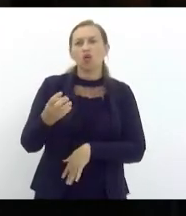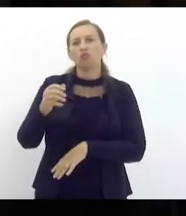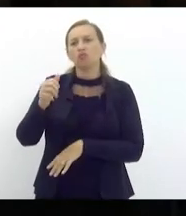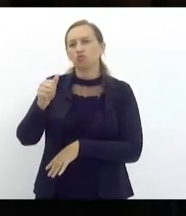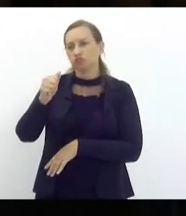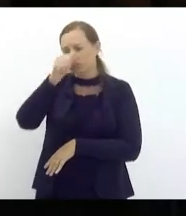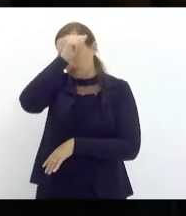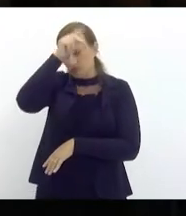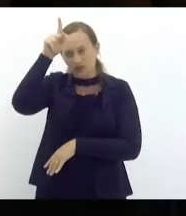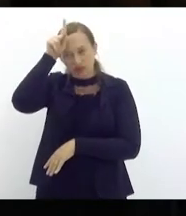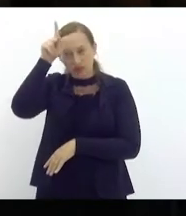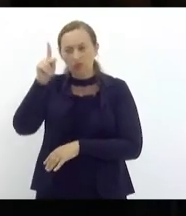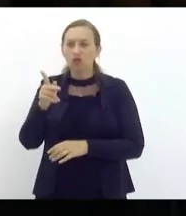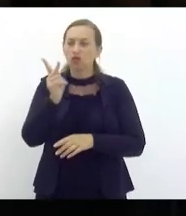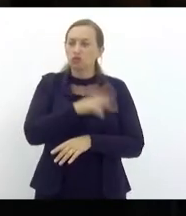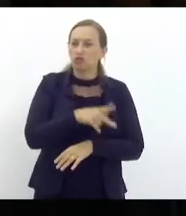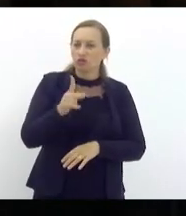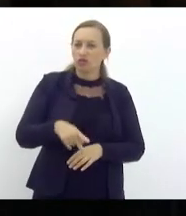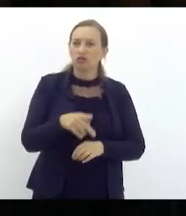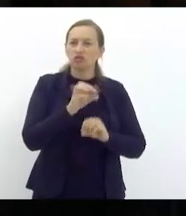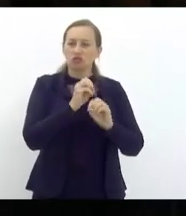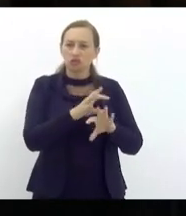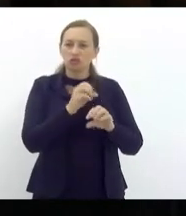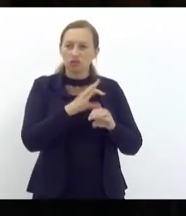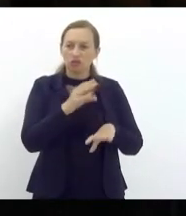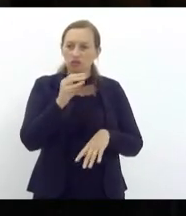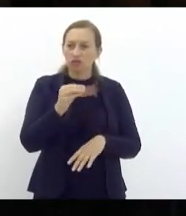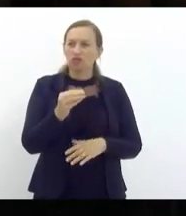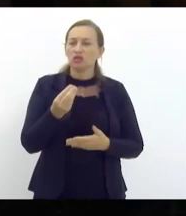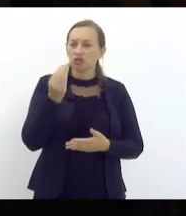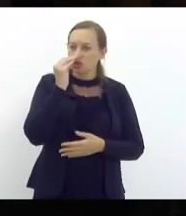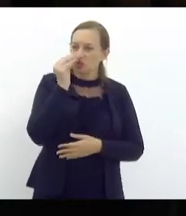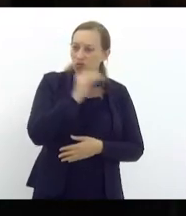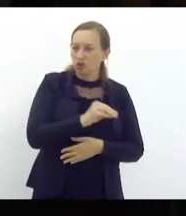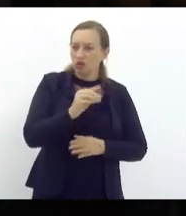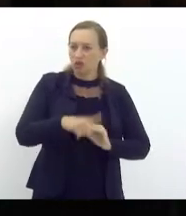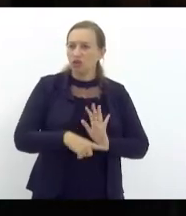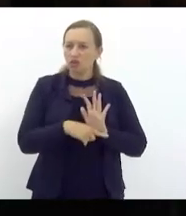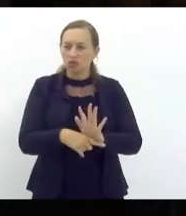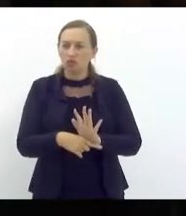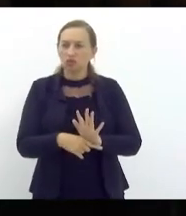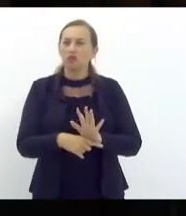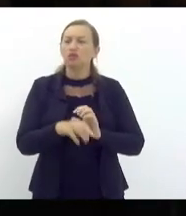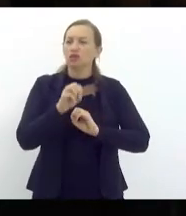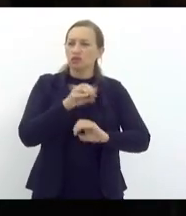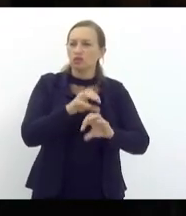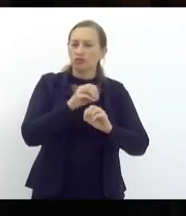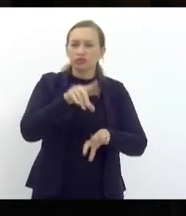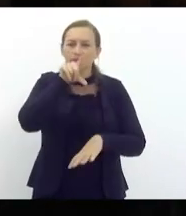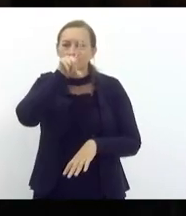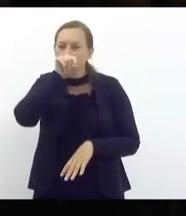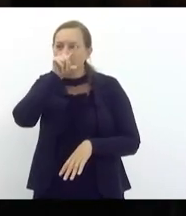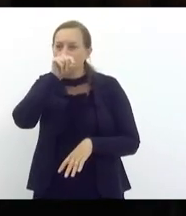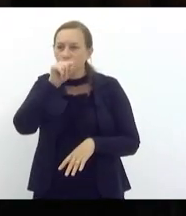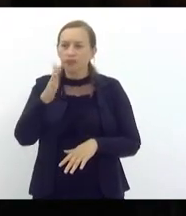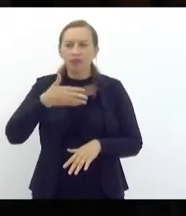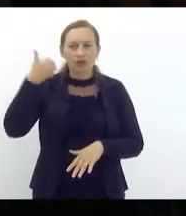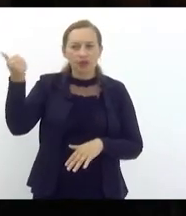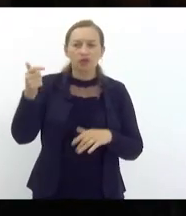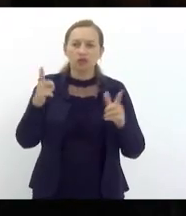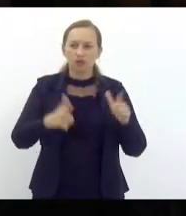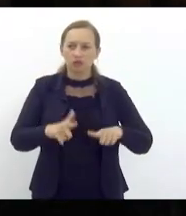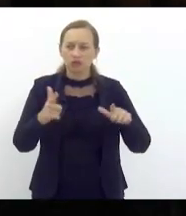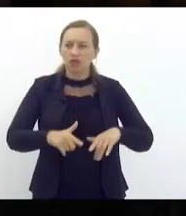desrespeito aos profissionais de educação que deram só a contribuição para que a educação de Nilópolis fosse melhor nessa unidade